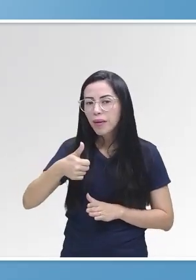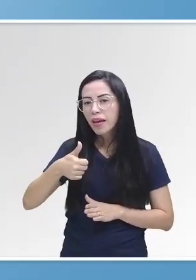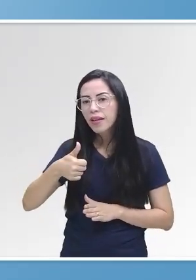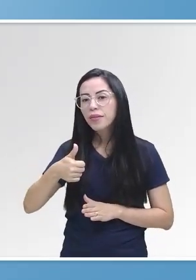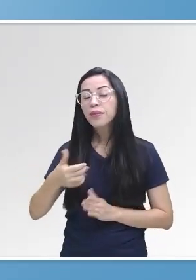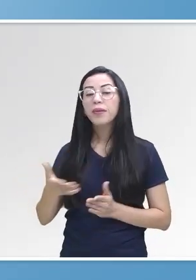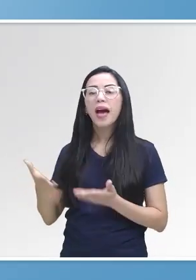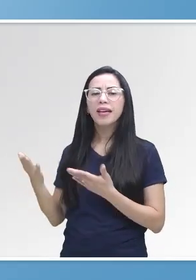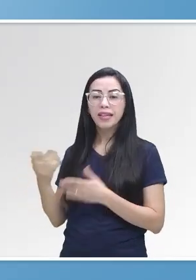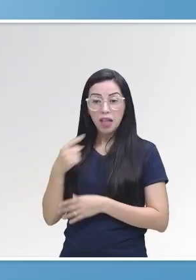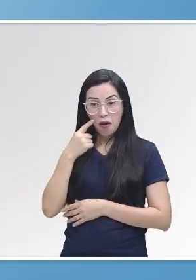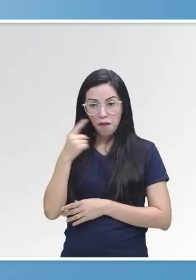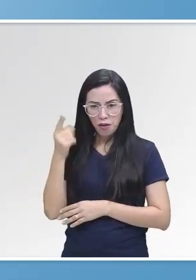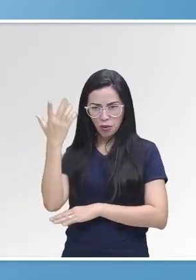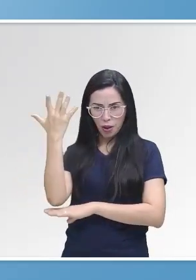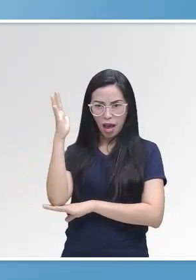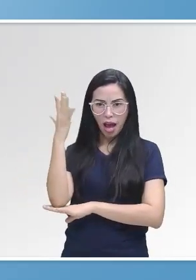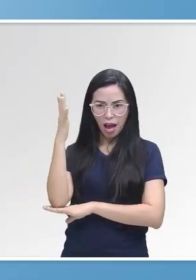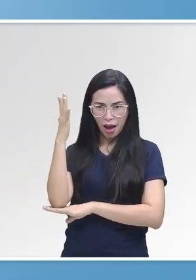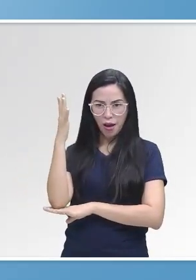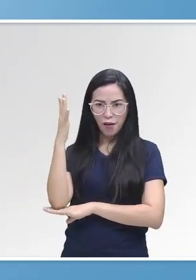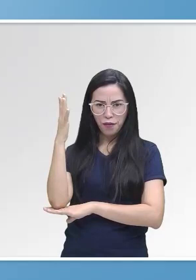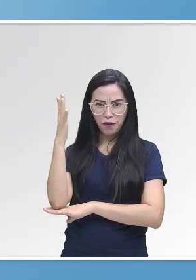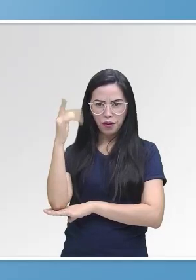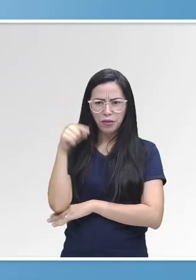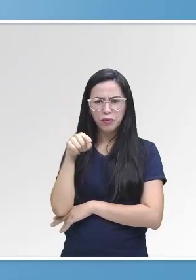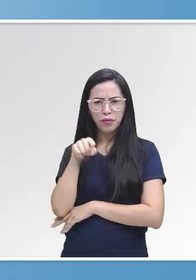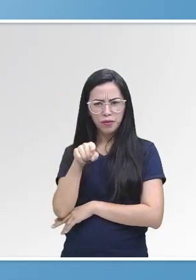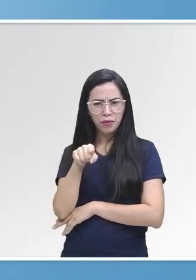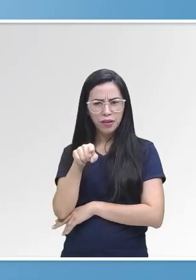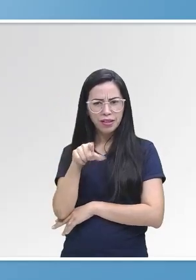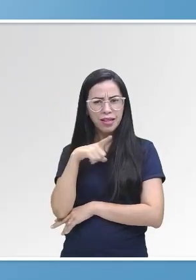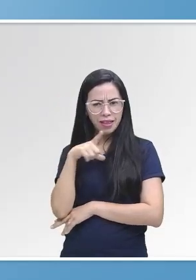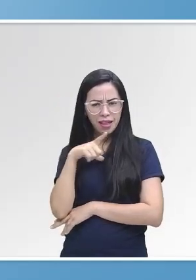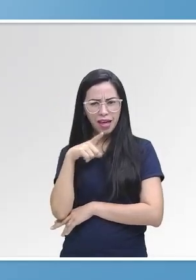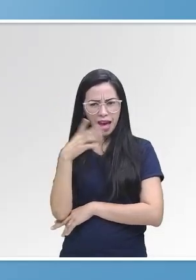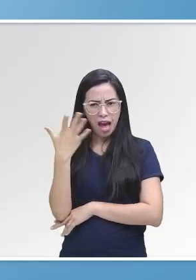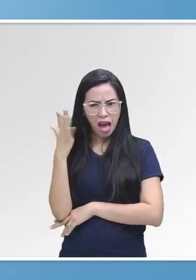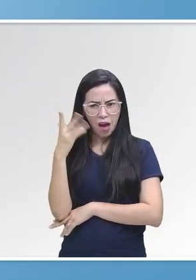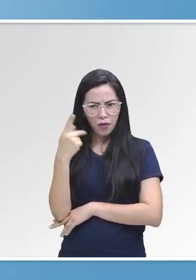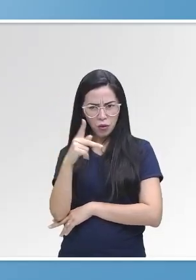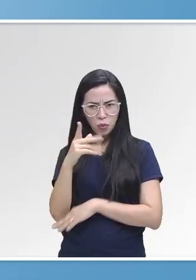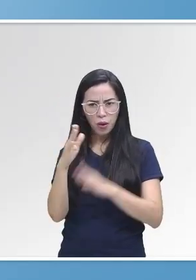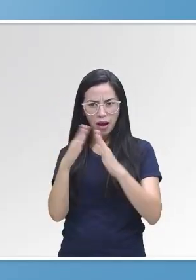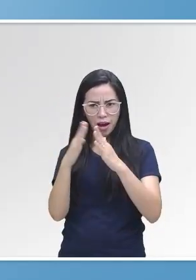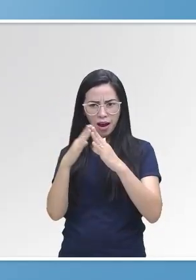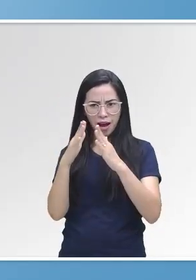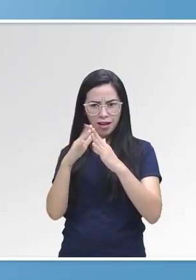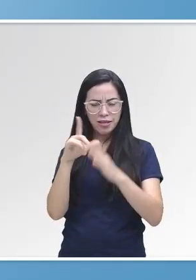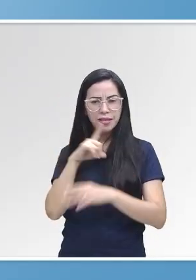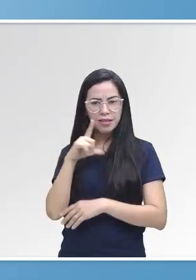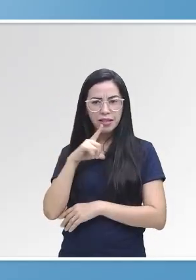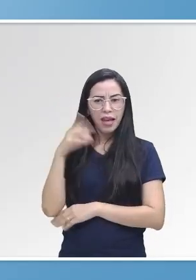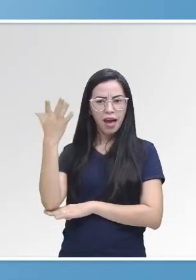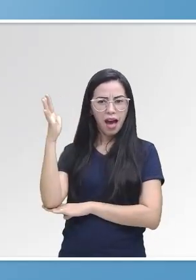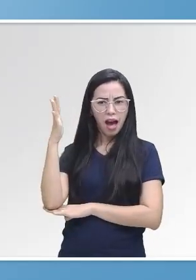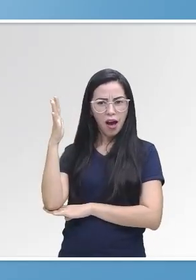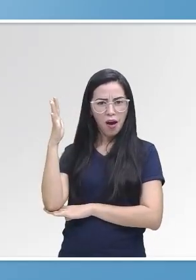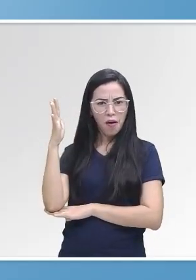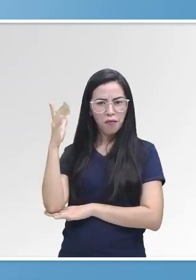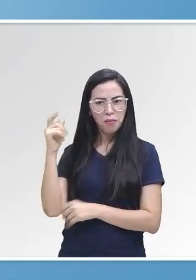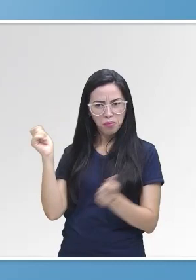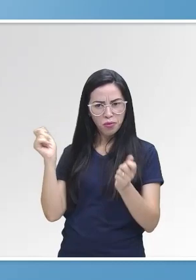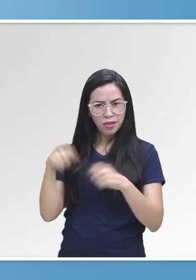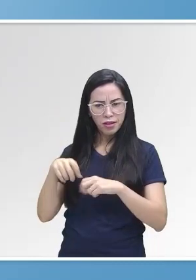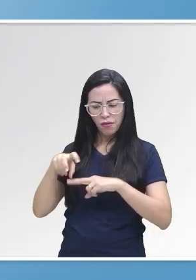Olha aí é sabe uma balanço na árvore quem tem a ver lá na casa de vocês Dá para colocar um balanço para se